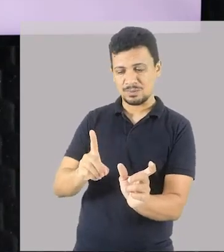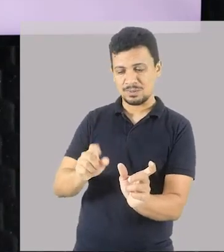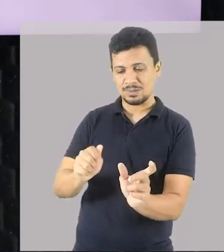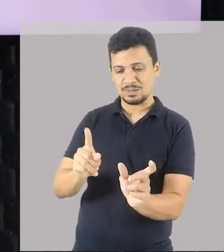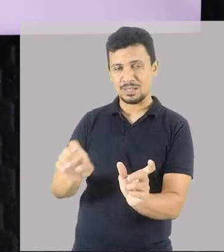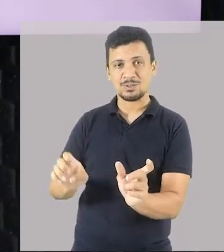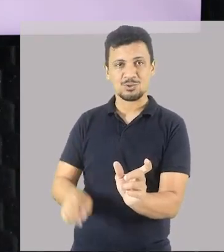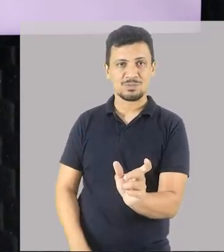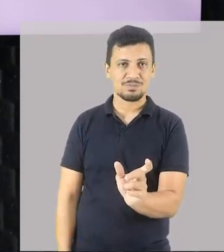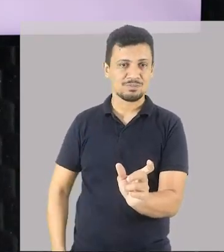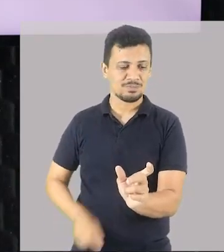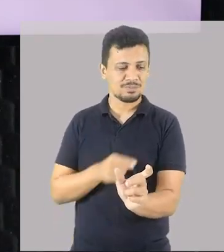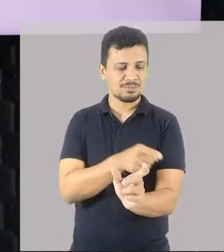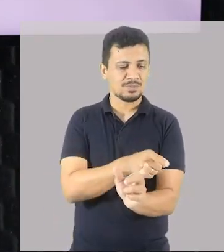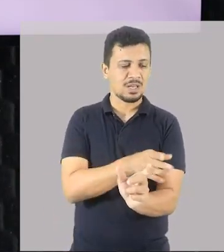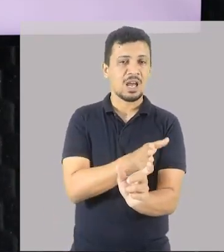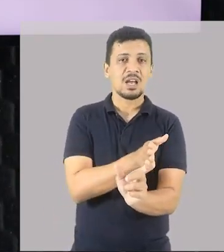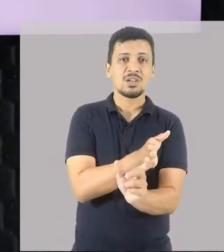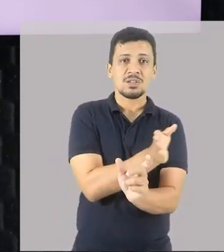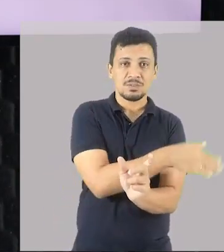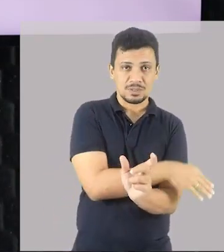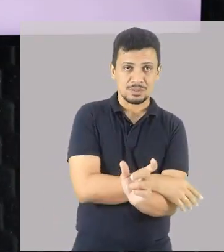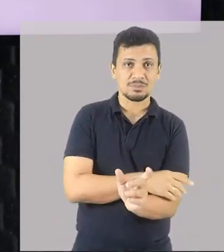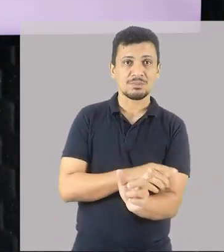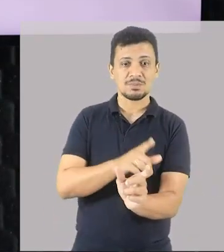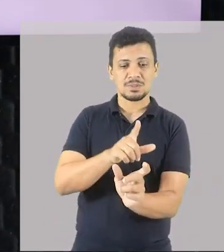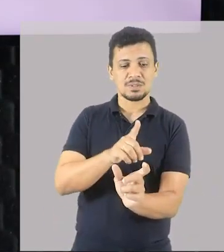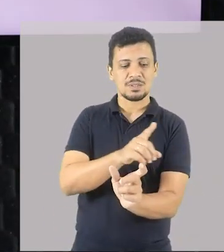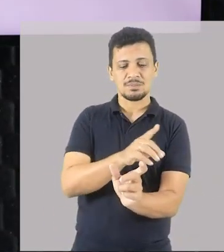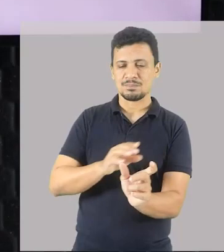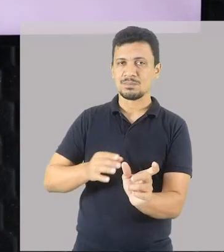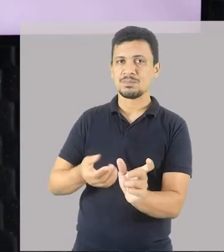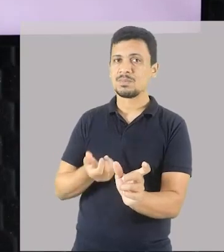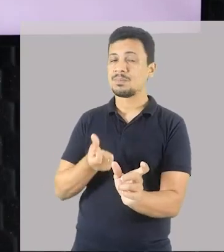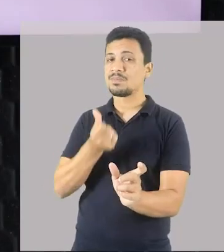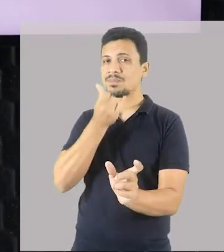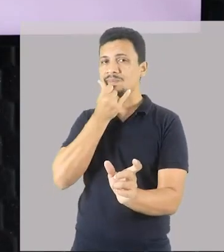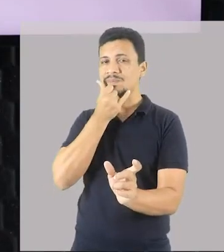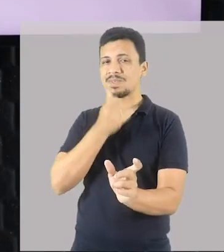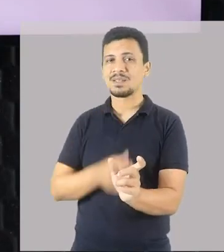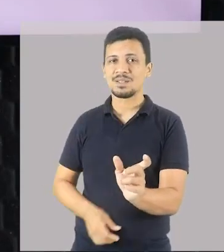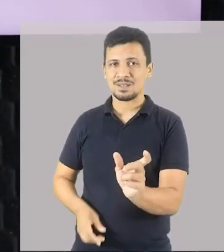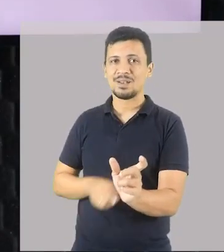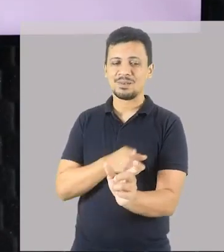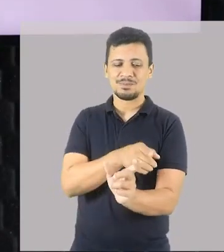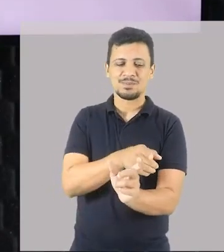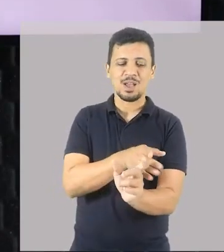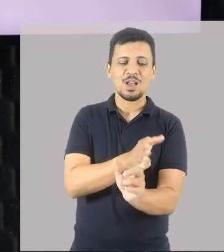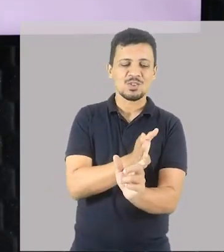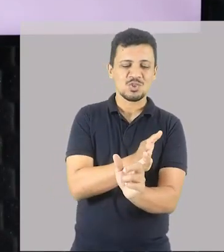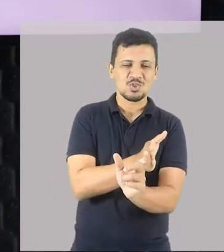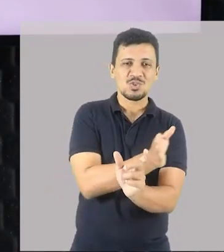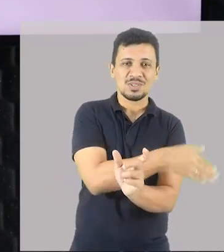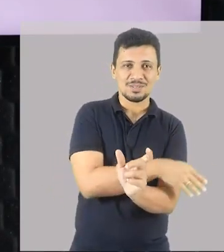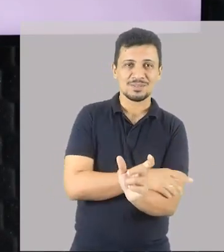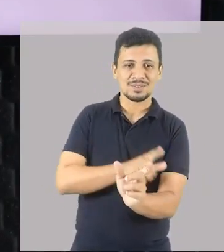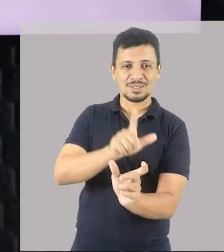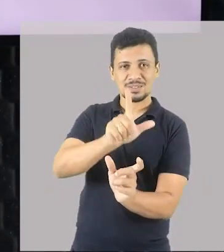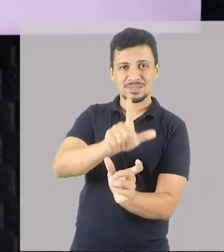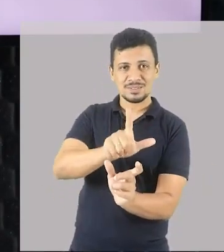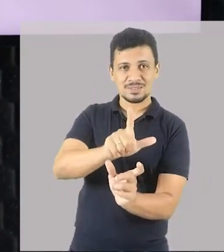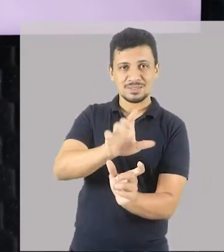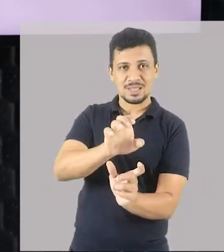o prefixo, existe a palavra desleal. Aliás, se eu tirar o prefixo, perdão, existe a